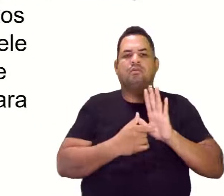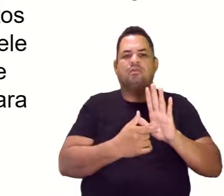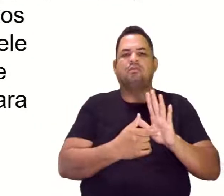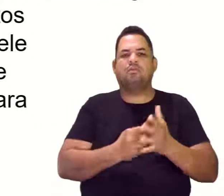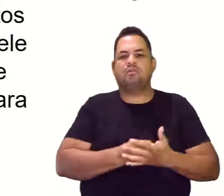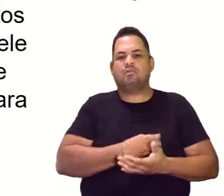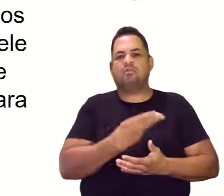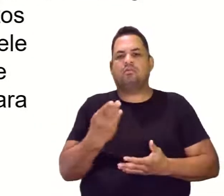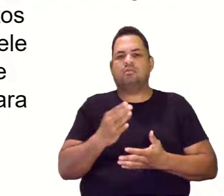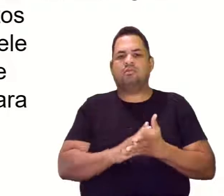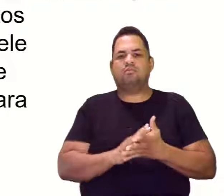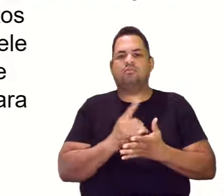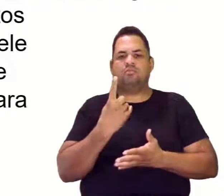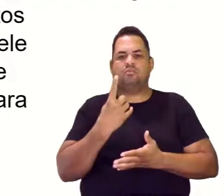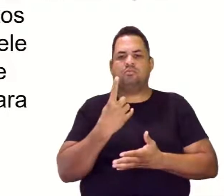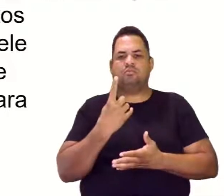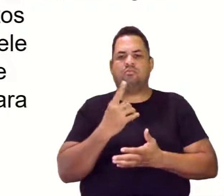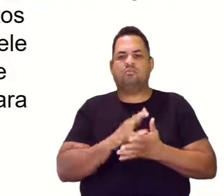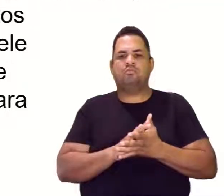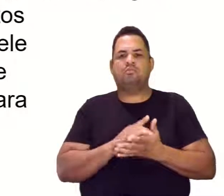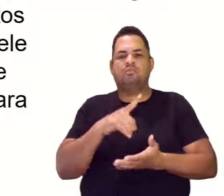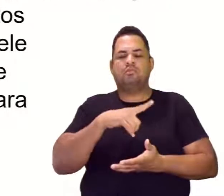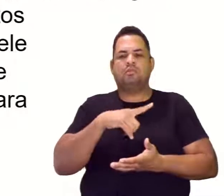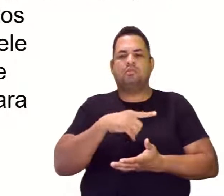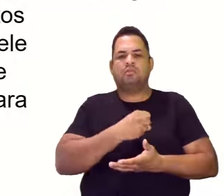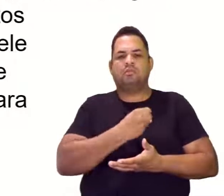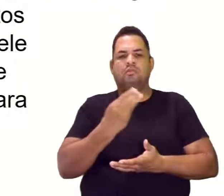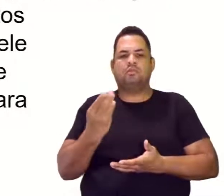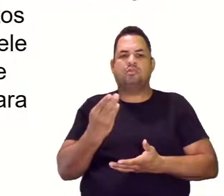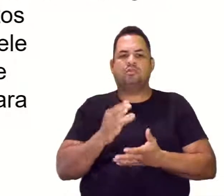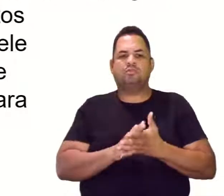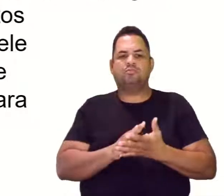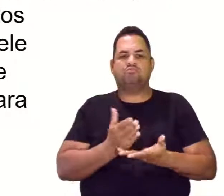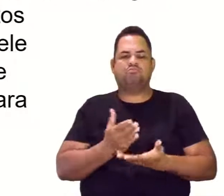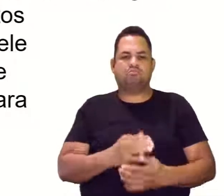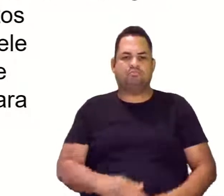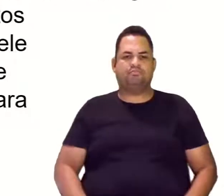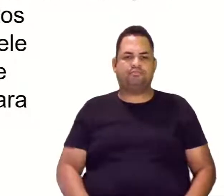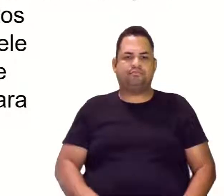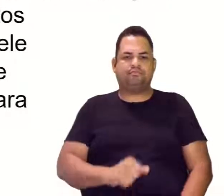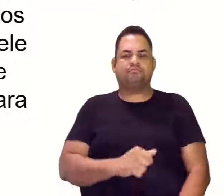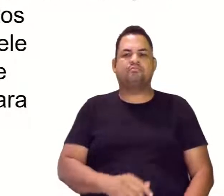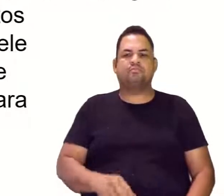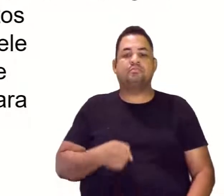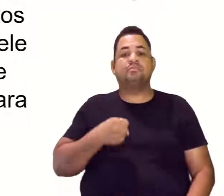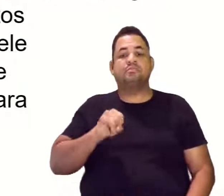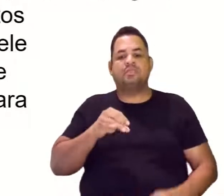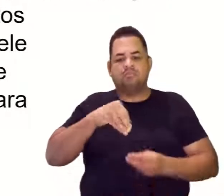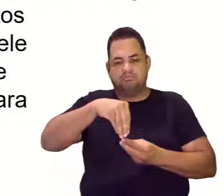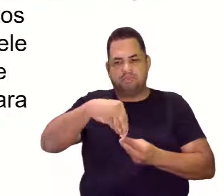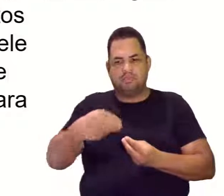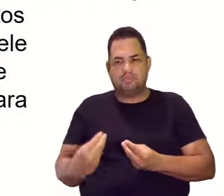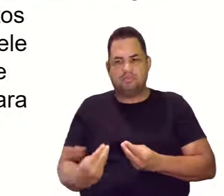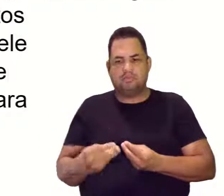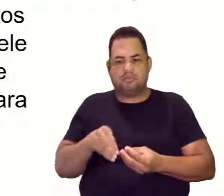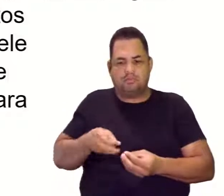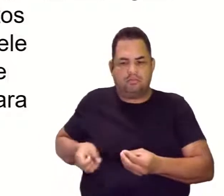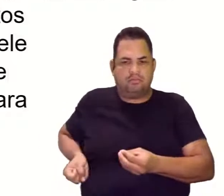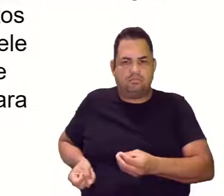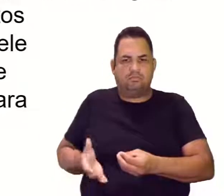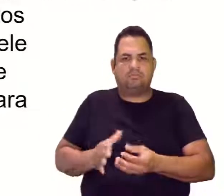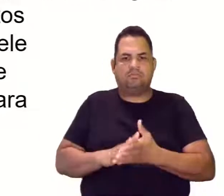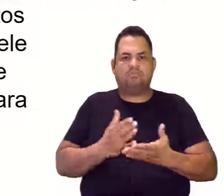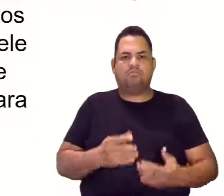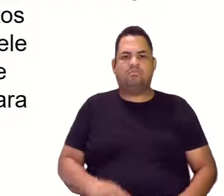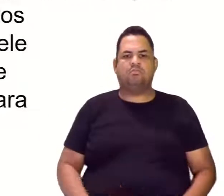mesma quantidade, apenas um deles entra na contagem dos pontos. Então, se derrubou 2 ou mais que representam a mesma